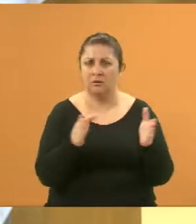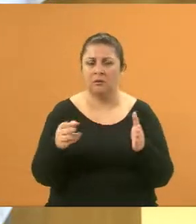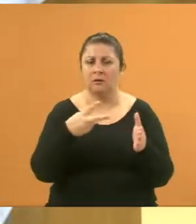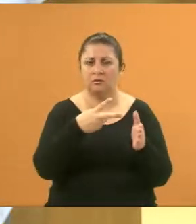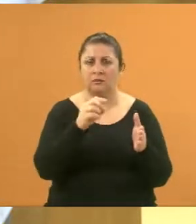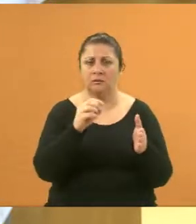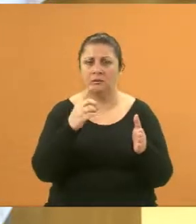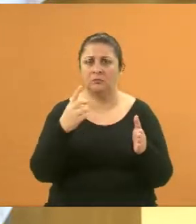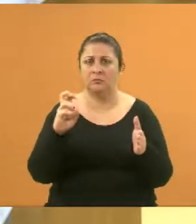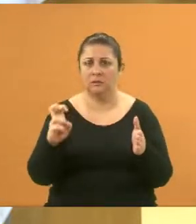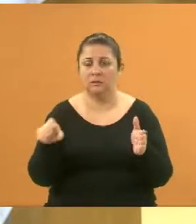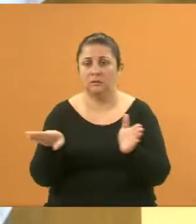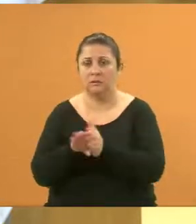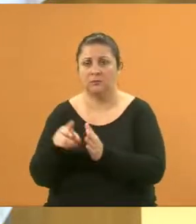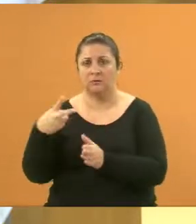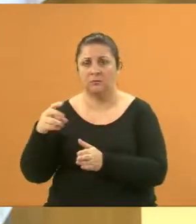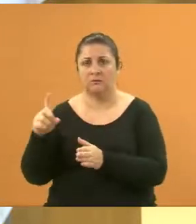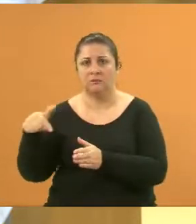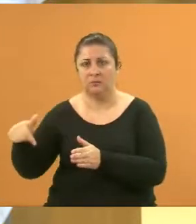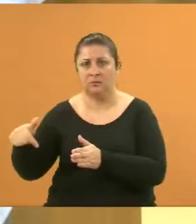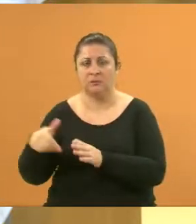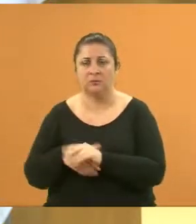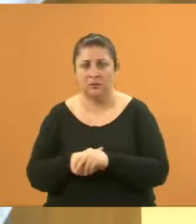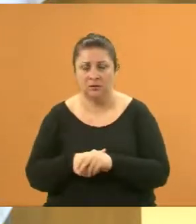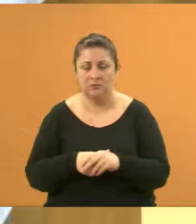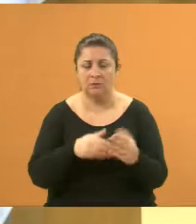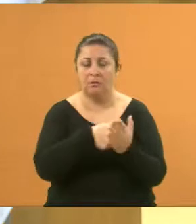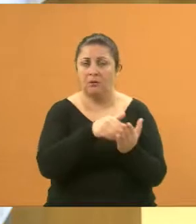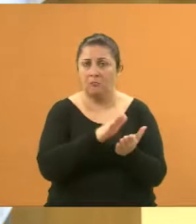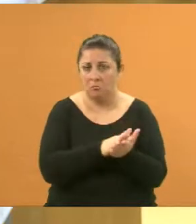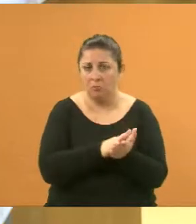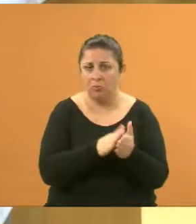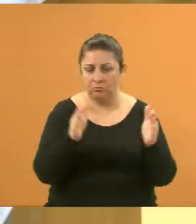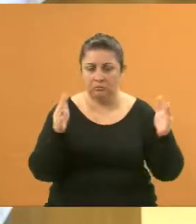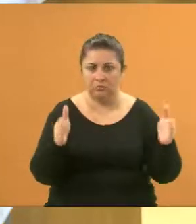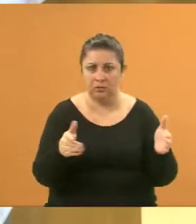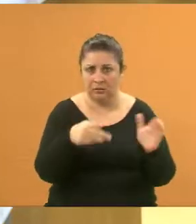a 2017, quanto às multas constantes